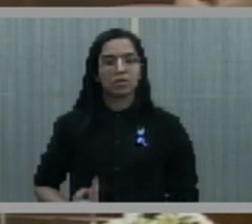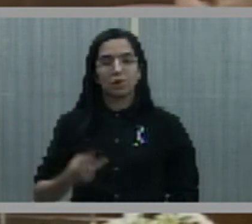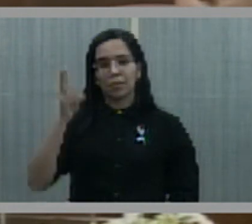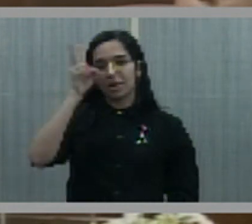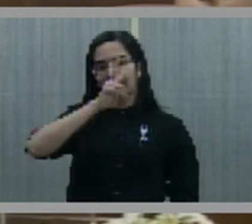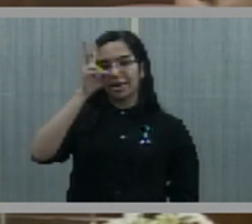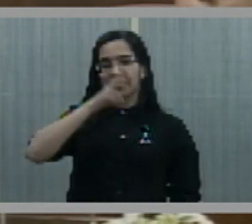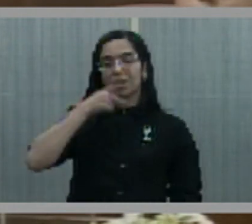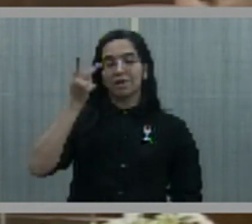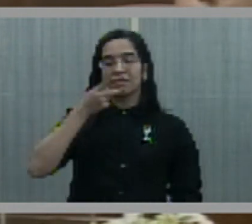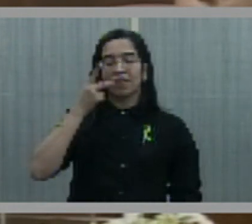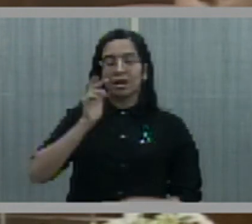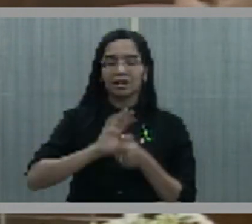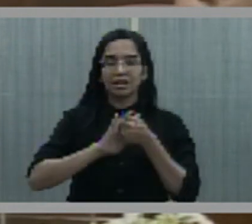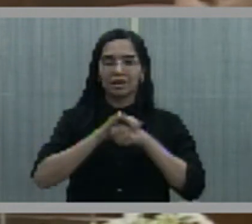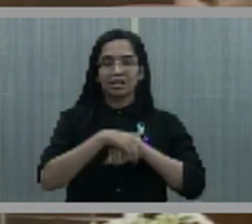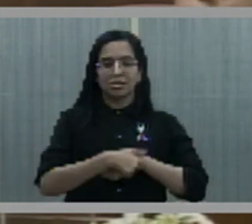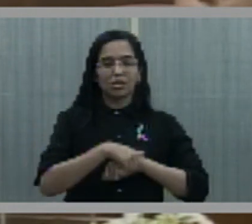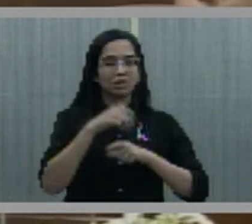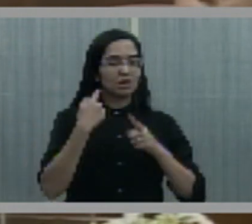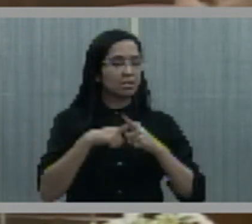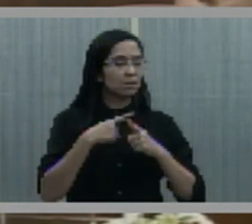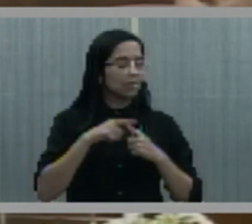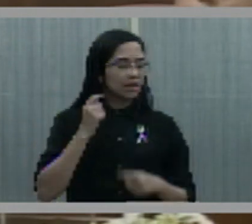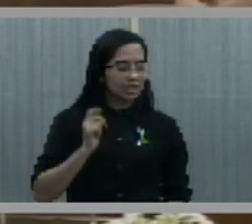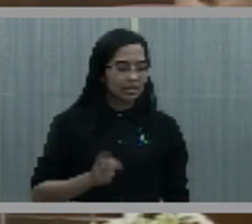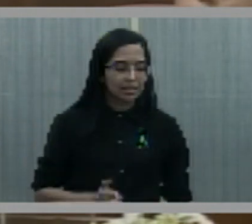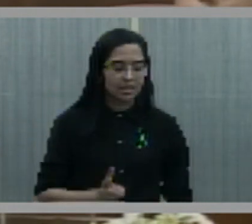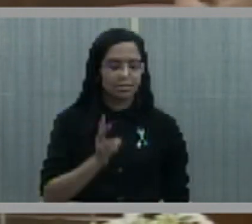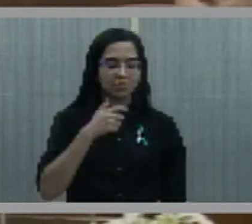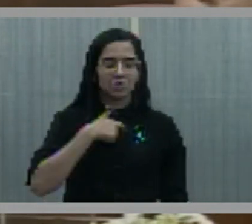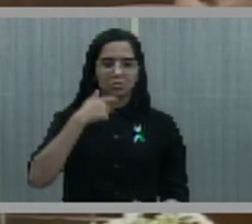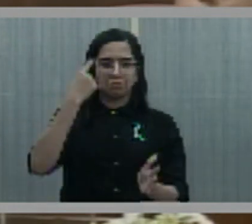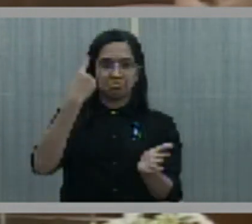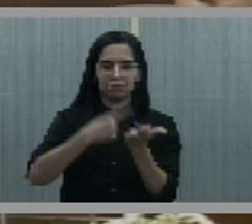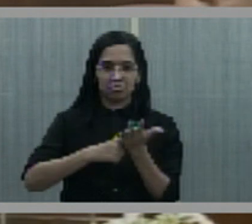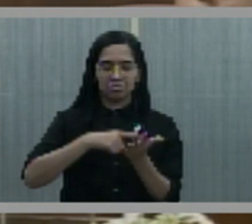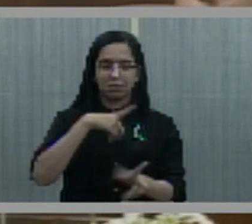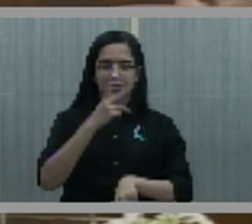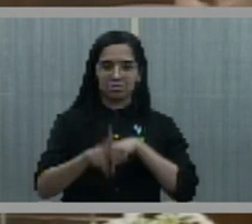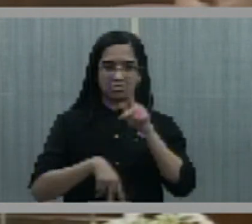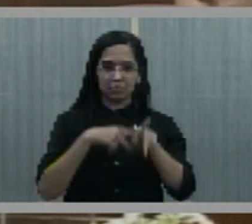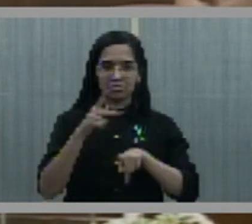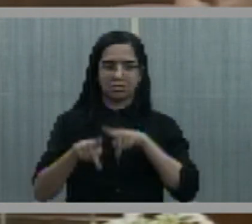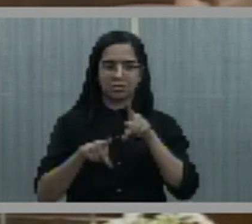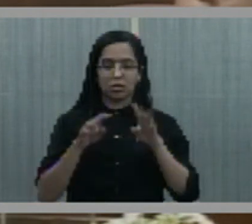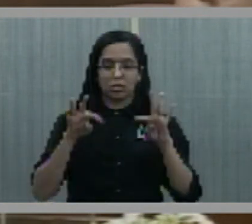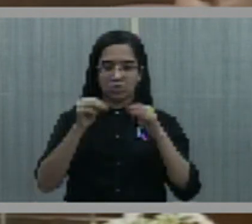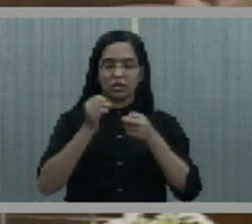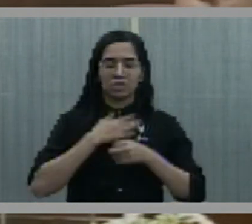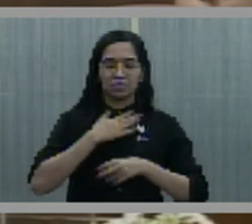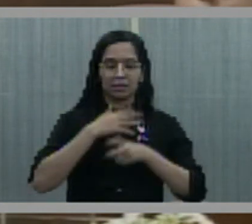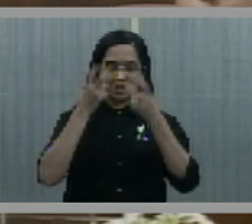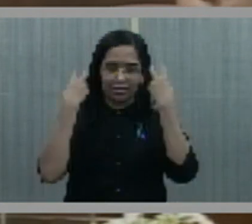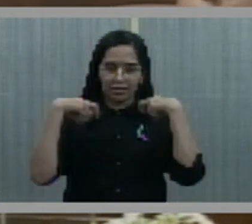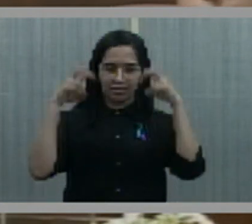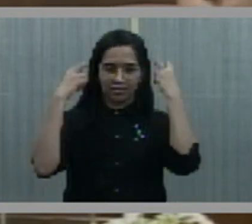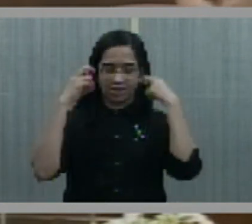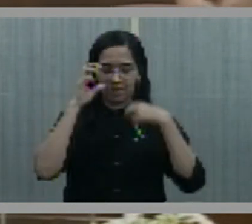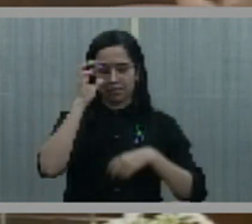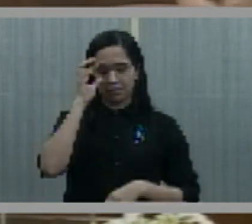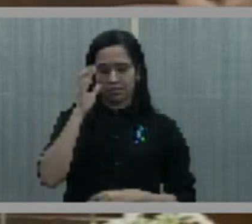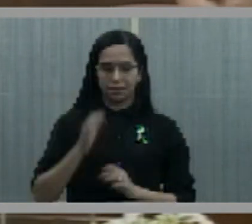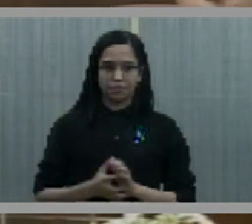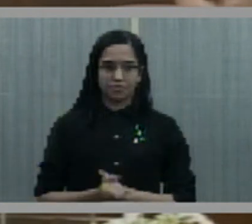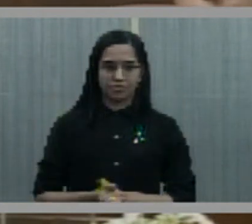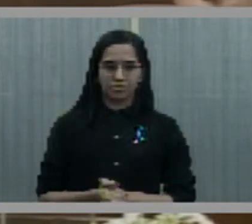daquela noite, pois cada vez mais me sinto comprometido com o meu povo, minhas ovelhas. Também é o que me